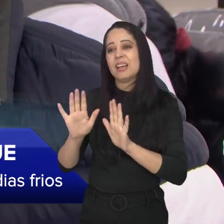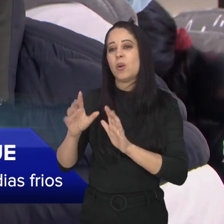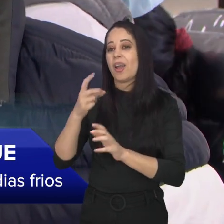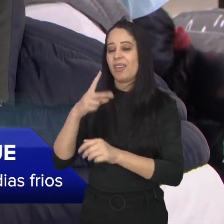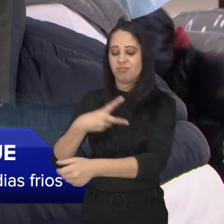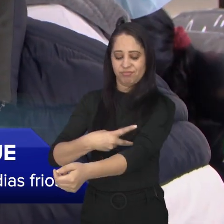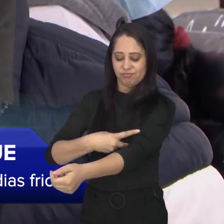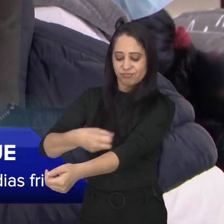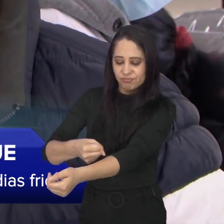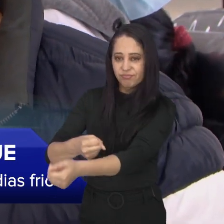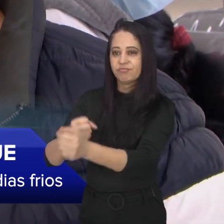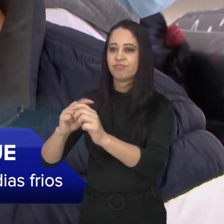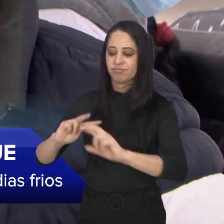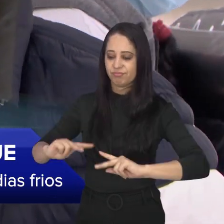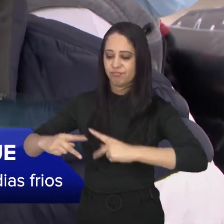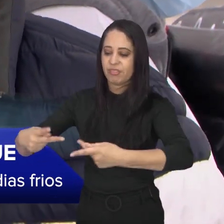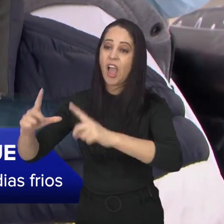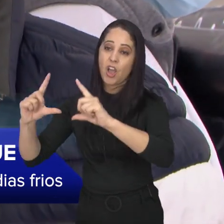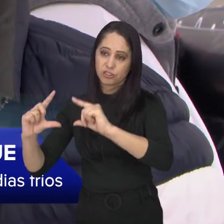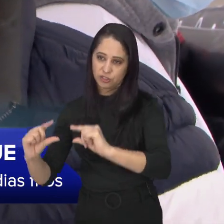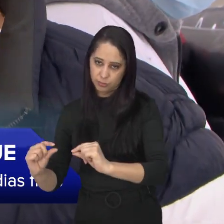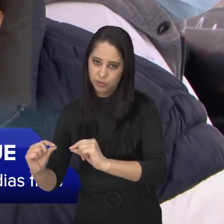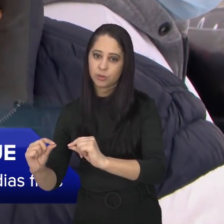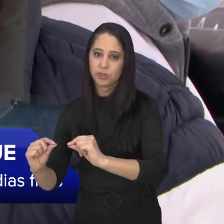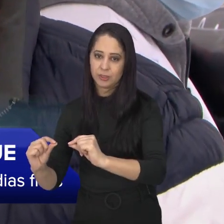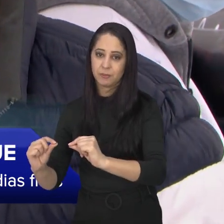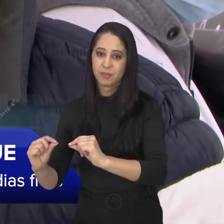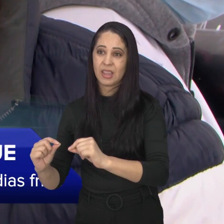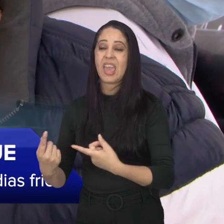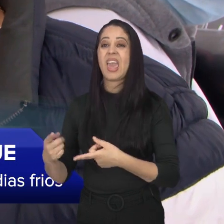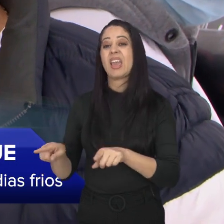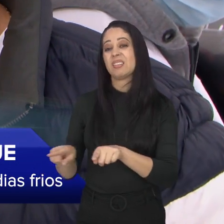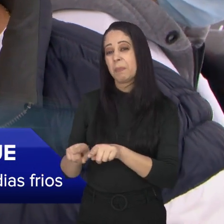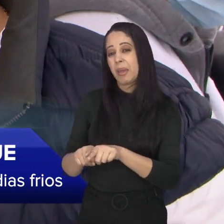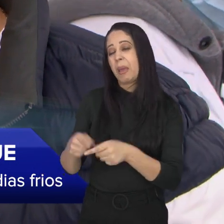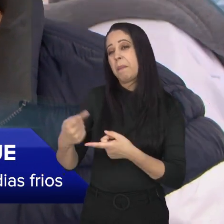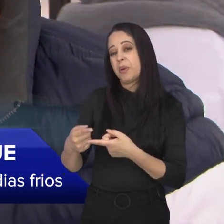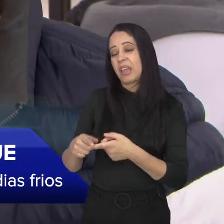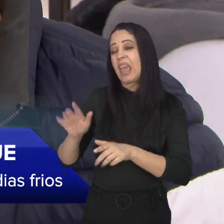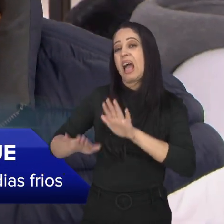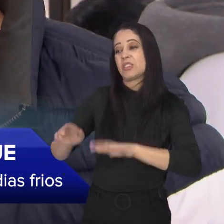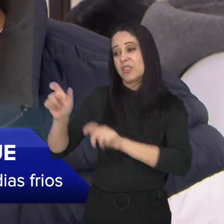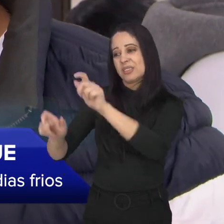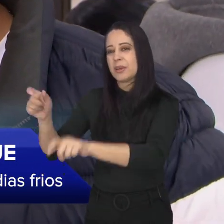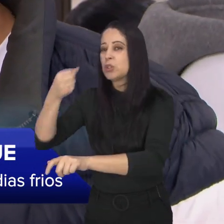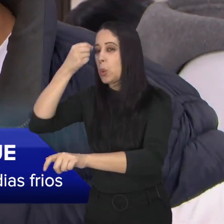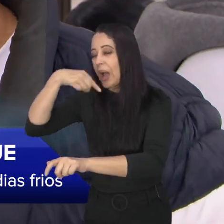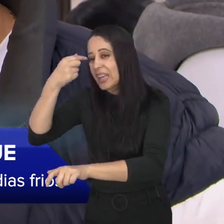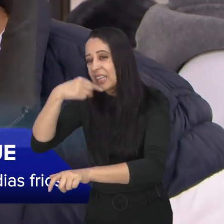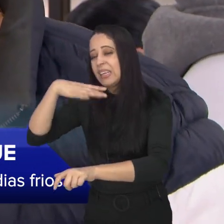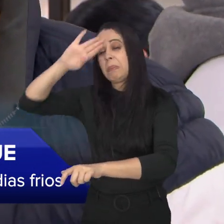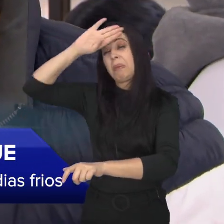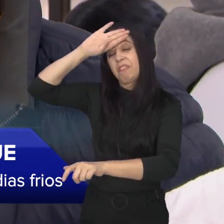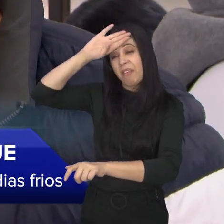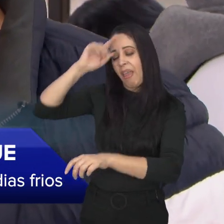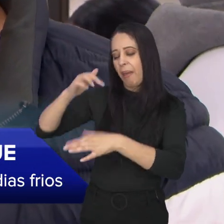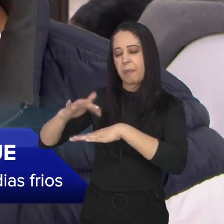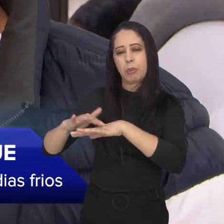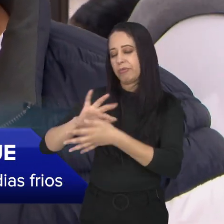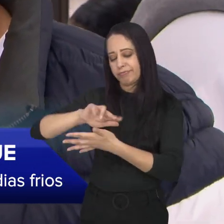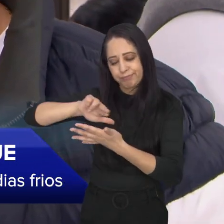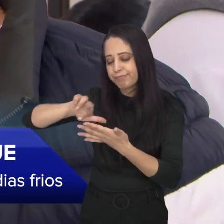heróica vêm doar um pouco de si para um próximo que sequer o conhece. Então, a gente precisa trazer à tona a relevância